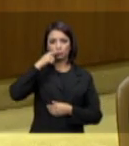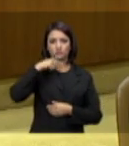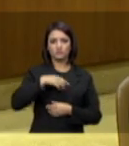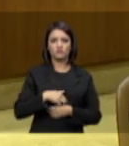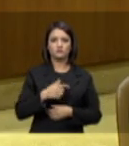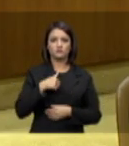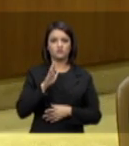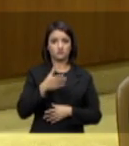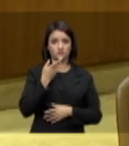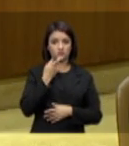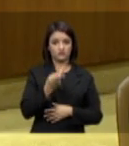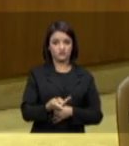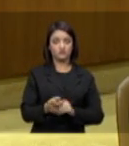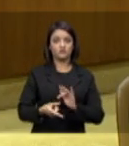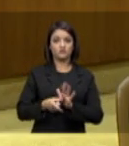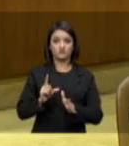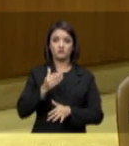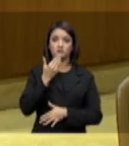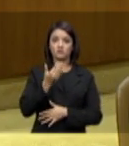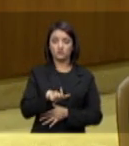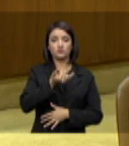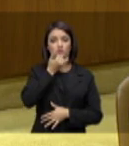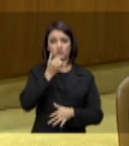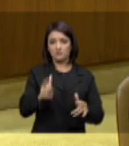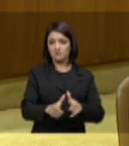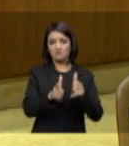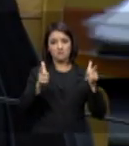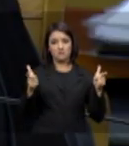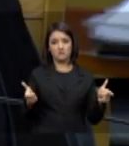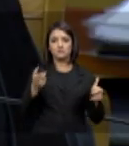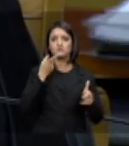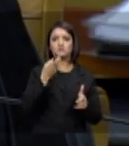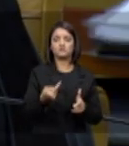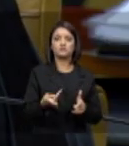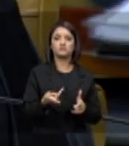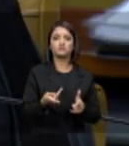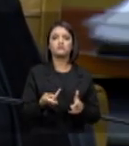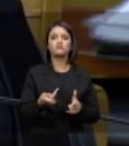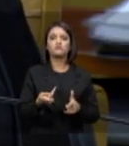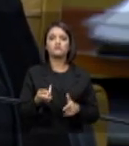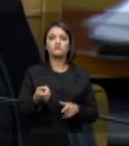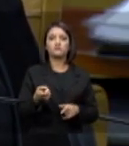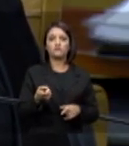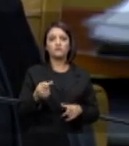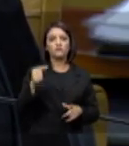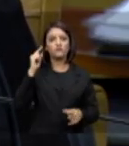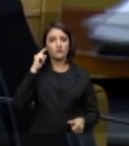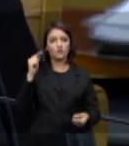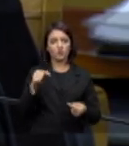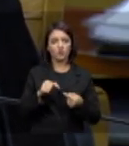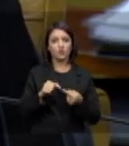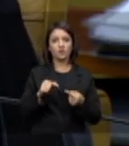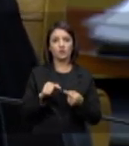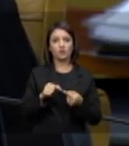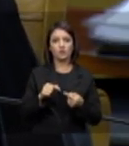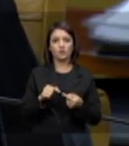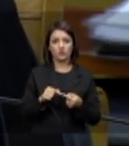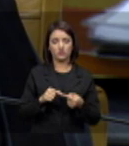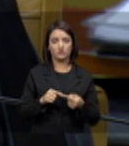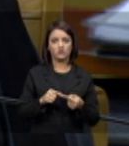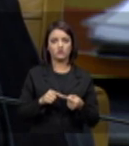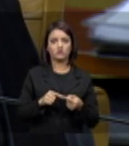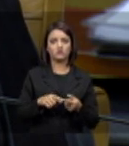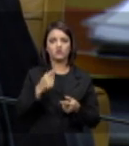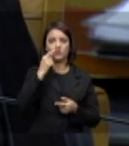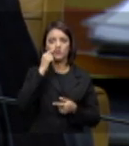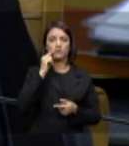ir eu vou pedir vênia a maioria que se forma para ir na linha do referendo a